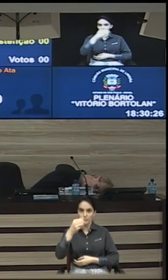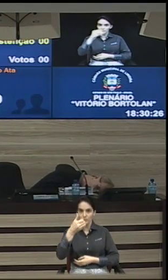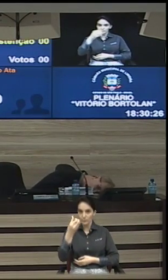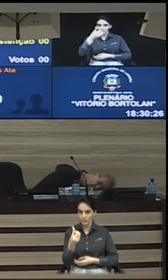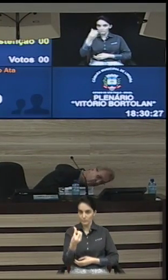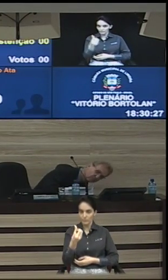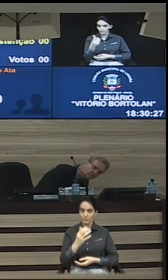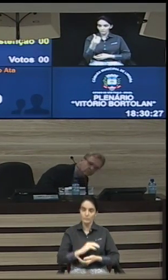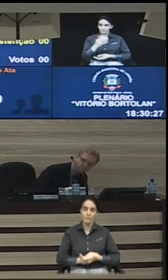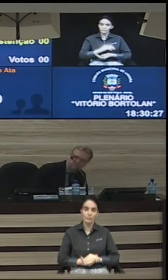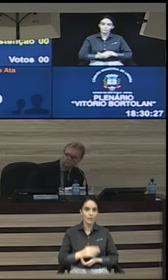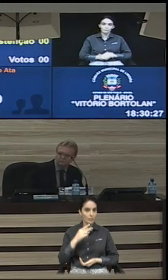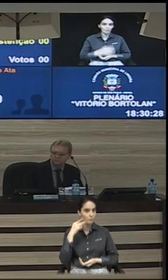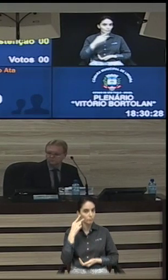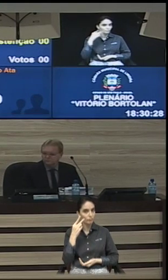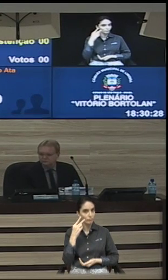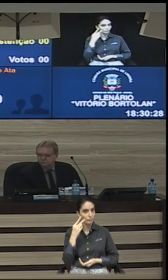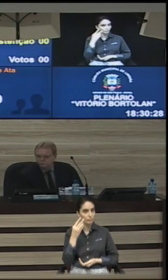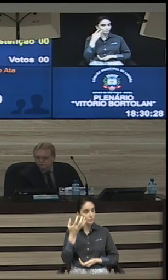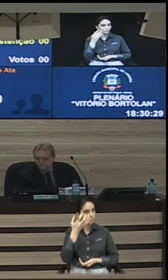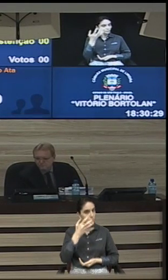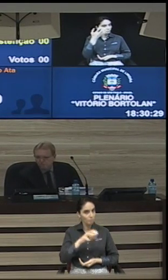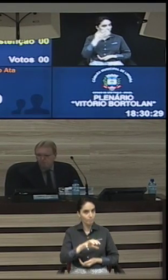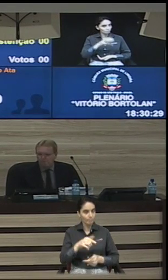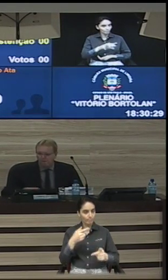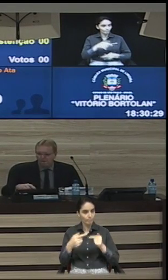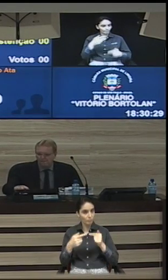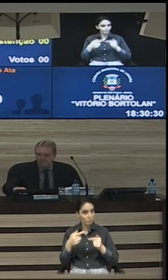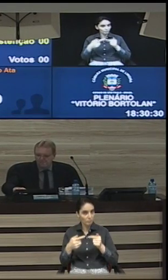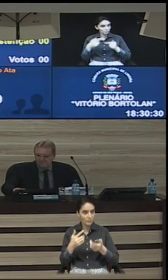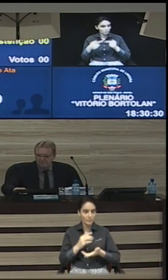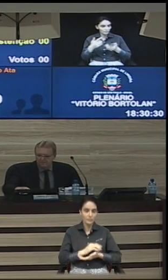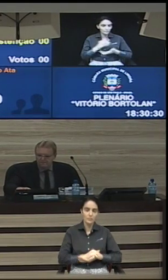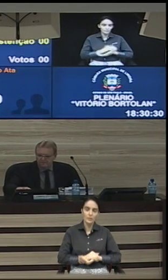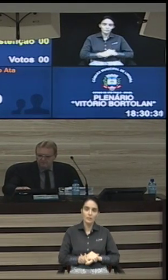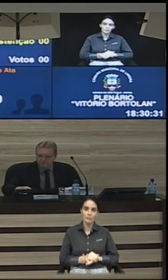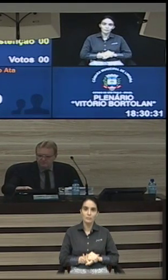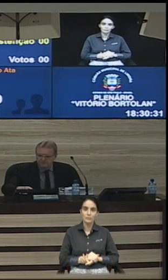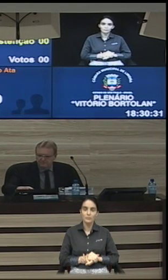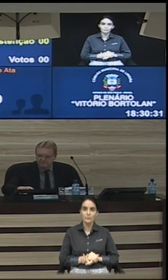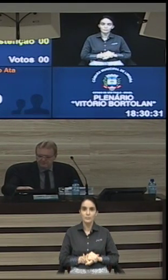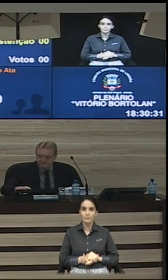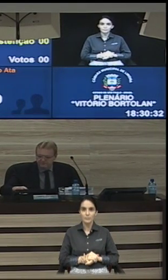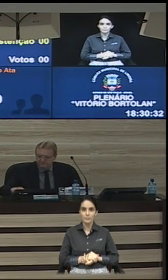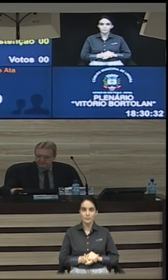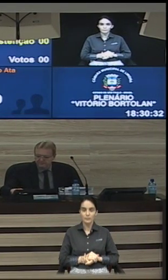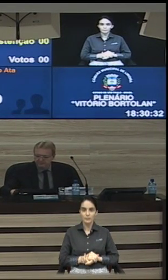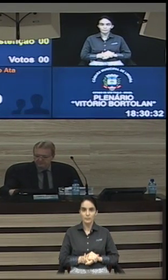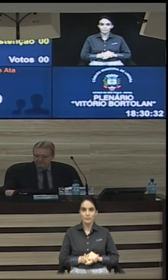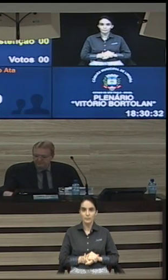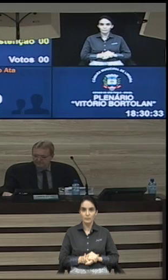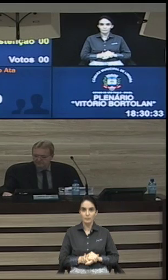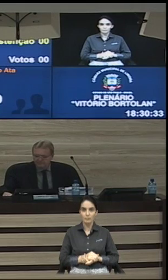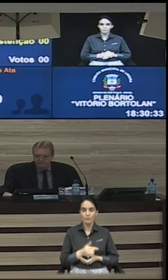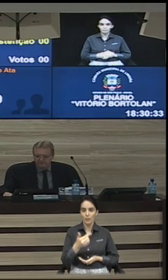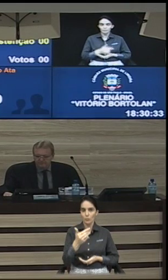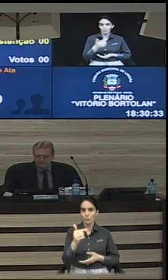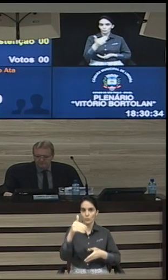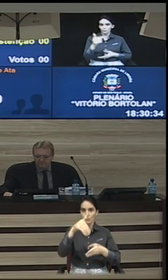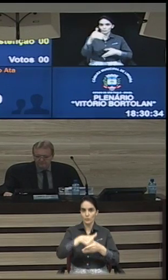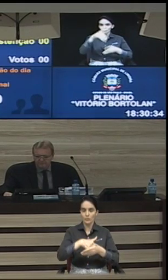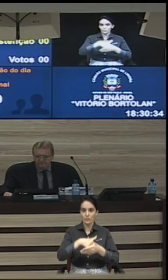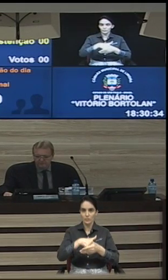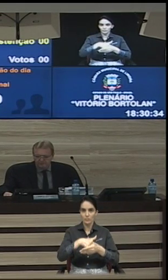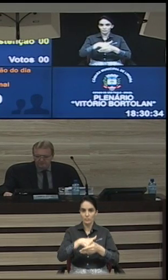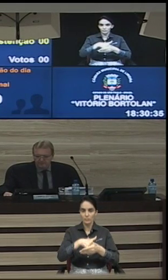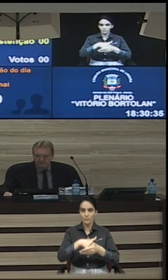16/11/2016. Algum vereador deseja discutir ou impugnar a ata do dia 16? Não havendo, vai à votação,